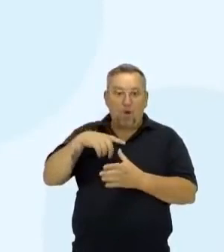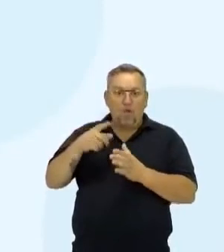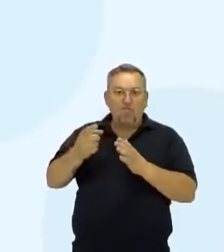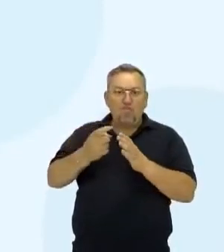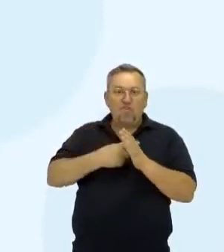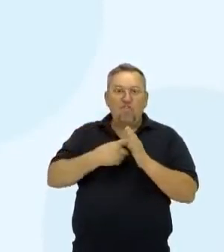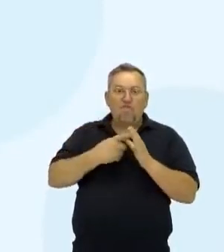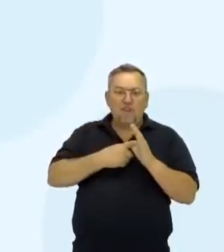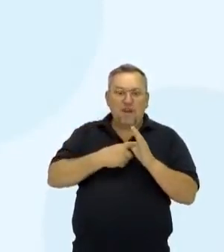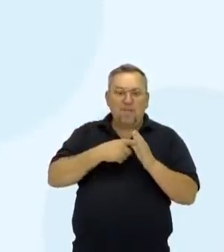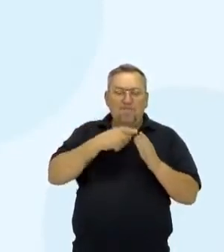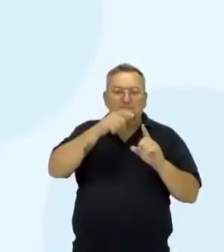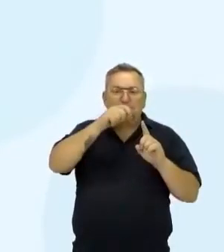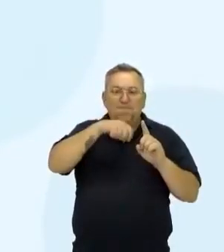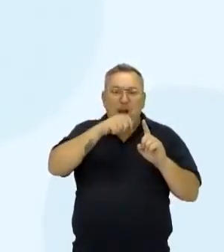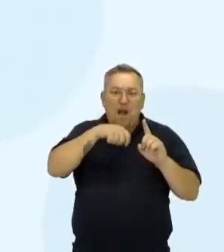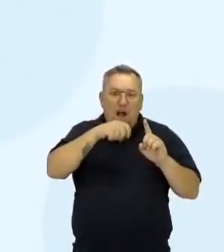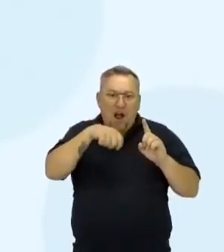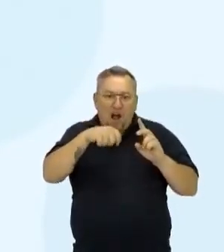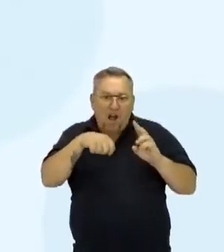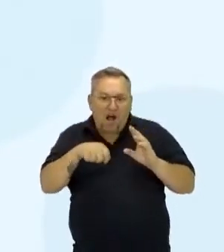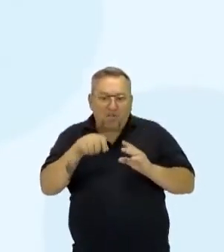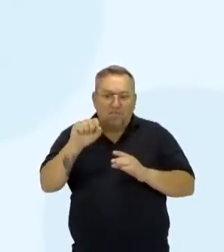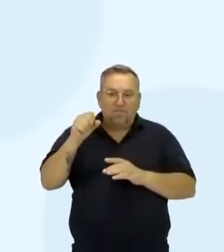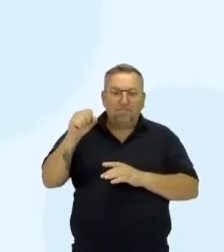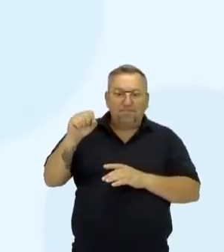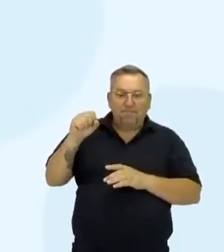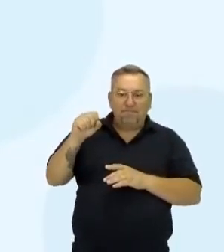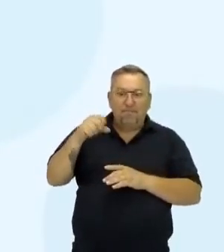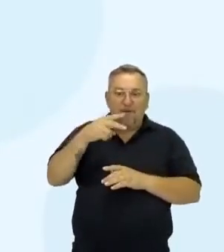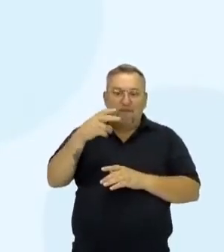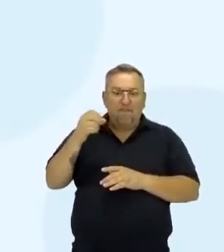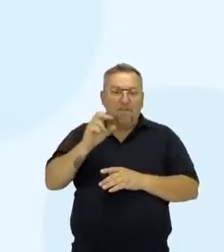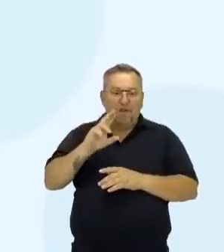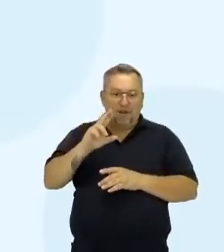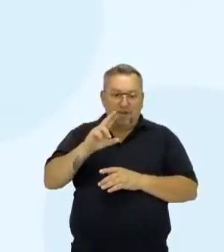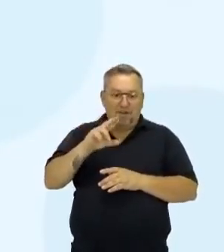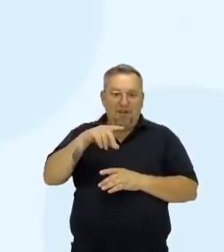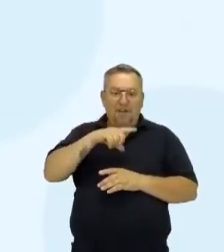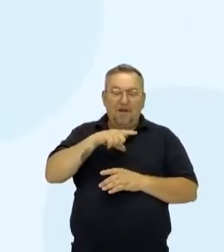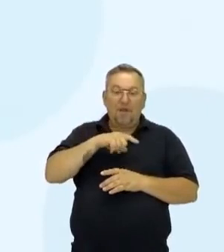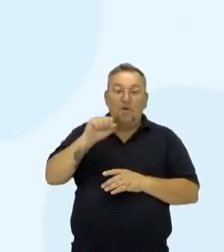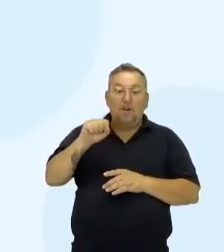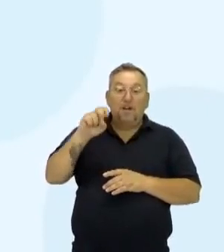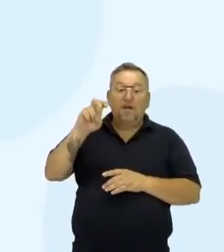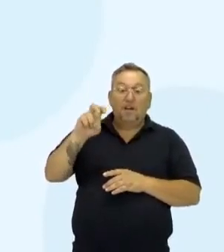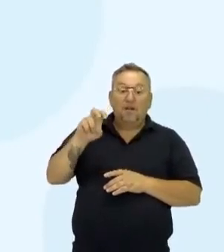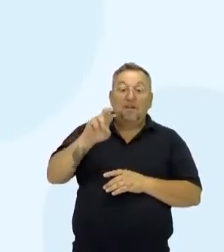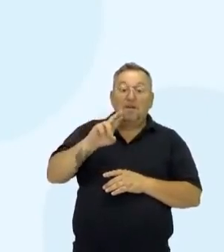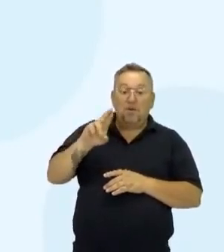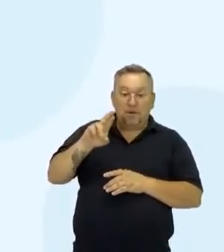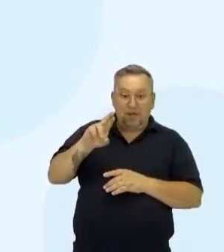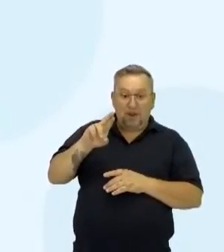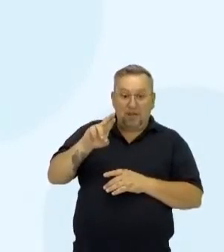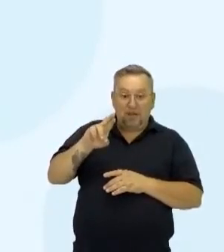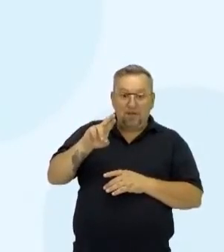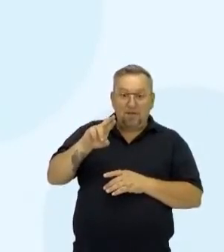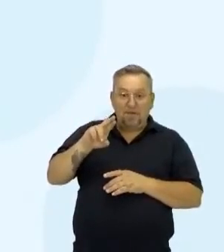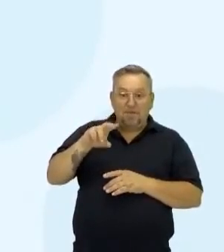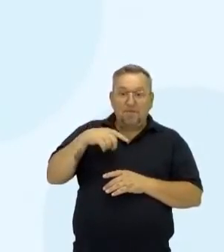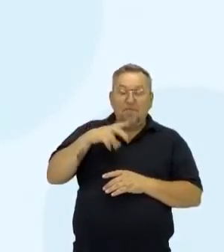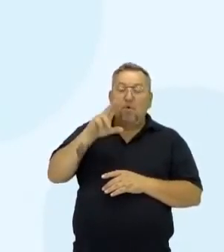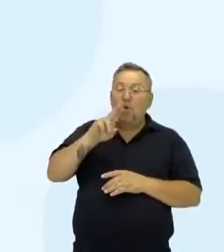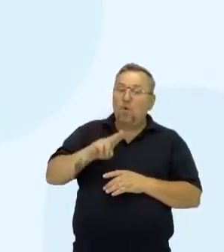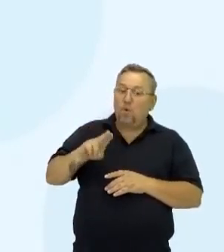dívida parcelada em 5 prestações de R$20. Ele possui R$85